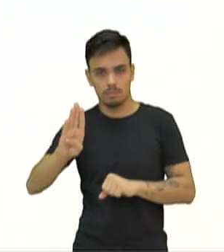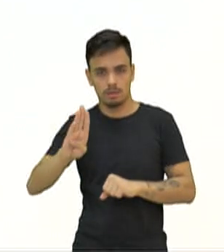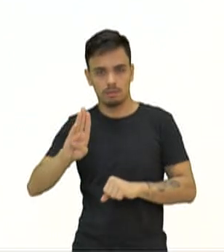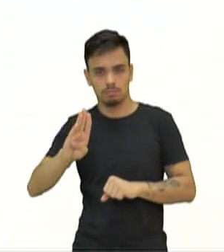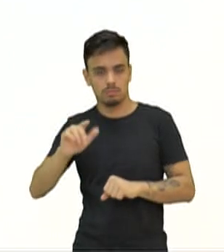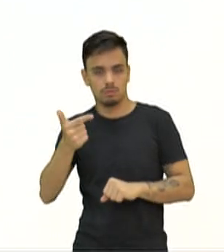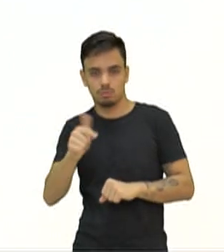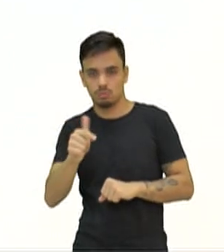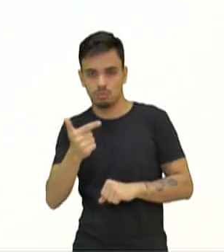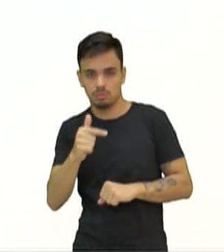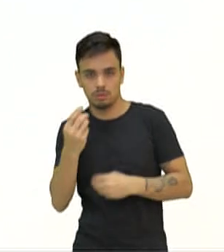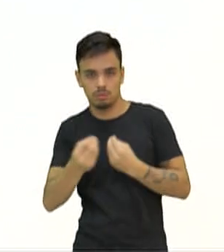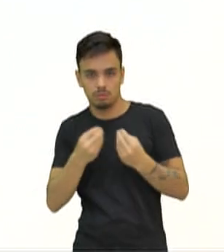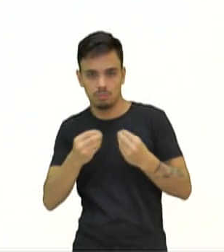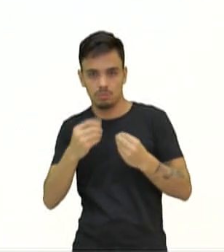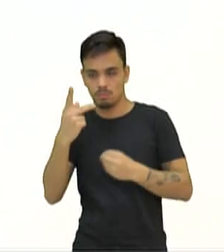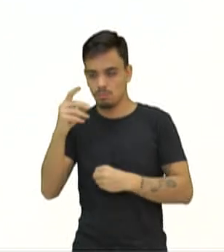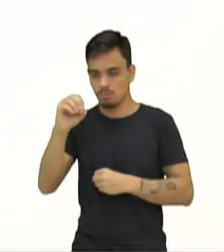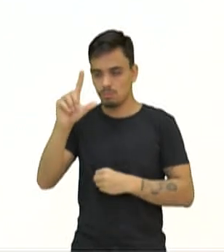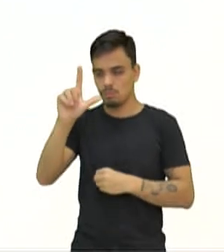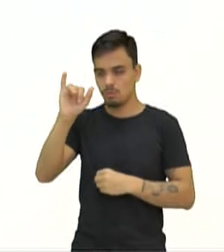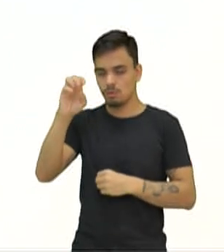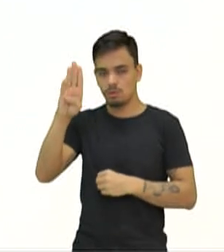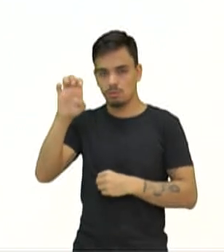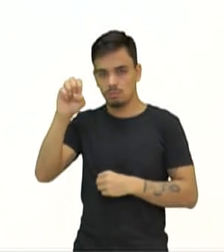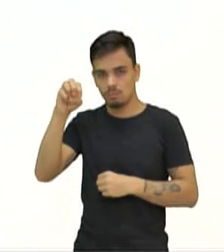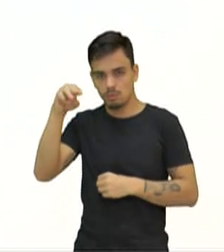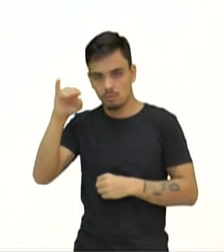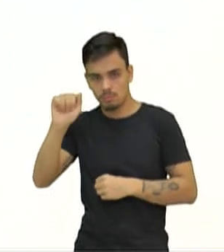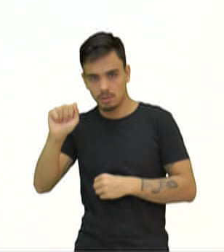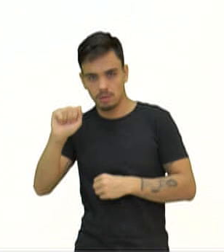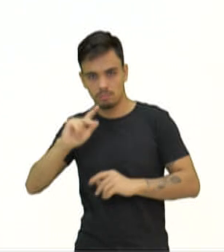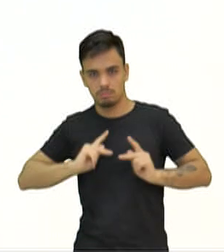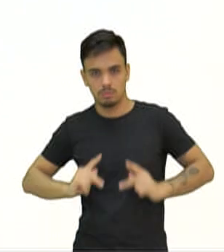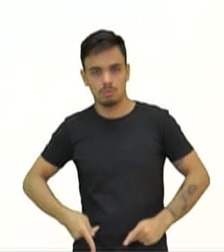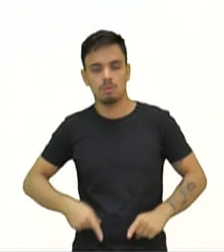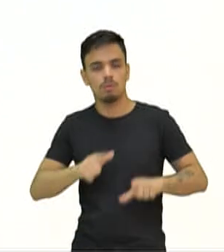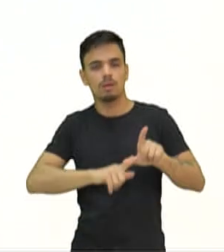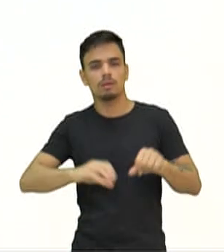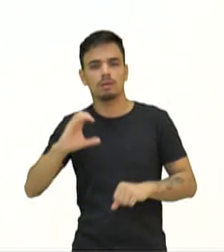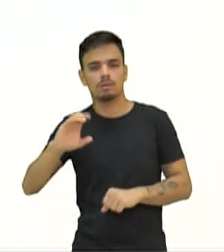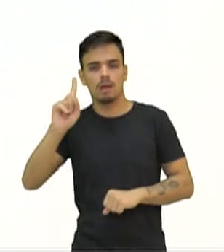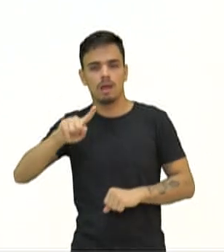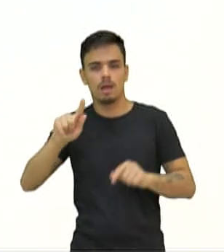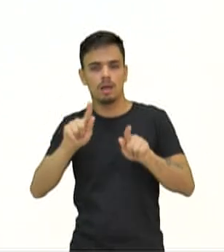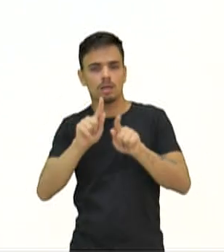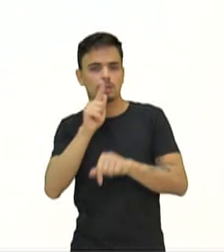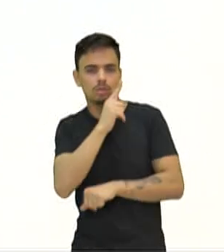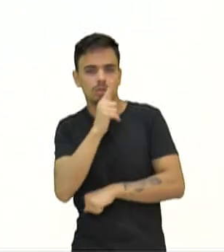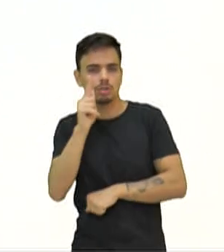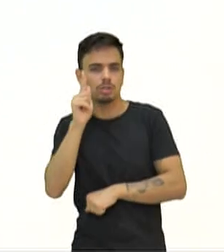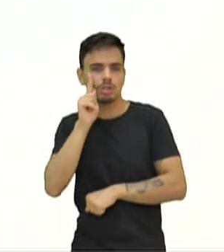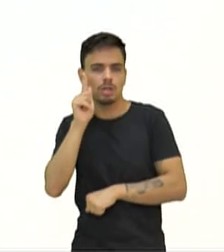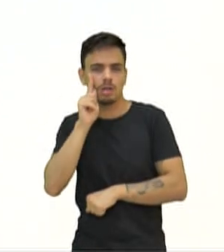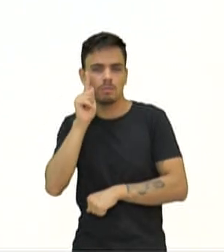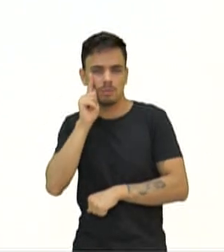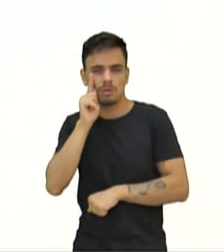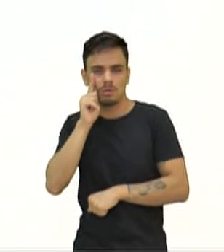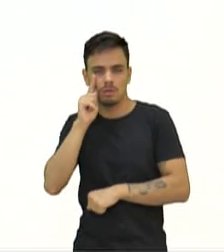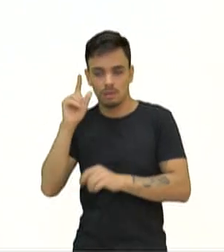de poliembrionia humana? Letra C. Eles serão siameses ou chipófagos porque se originam de um único